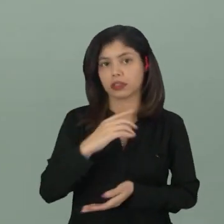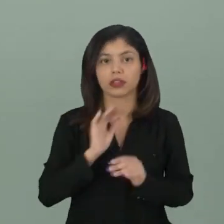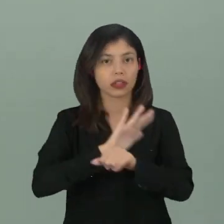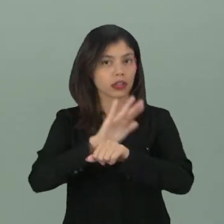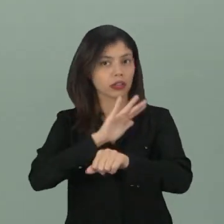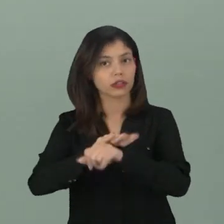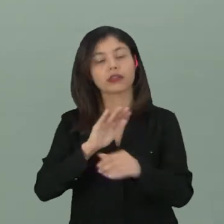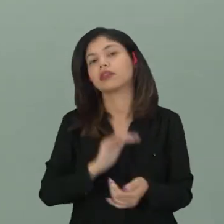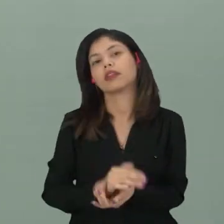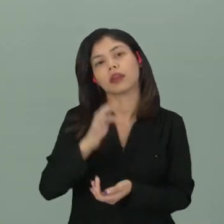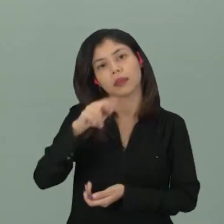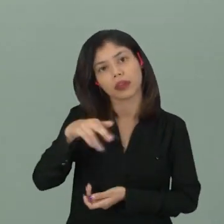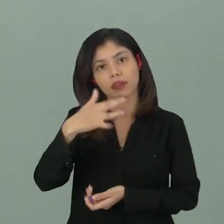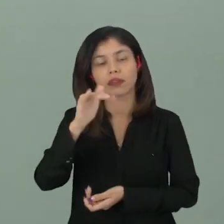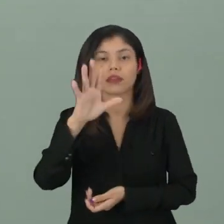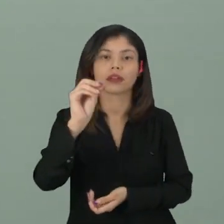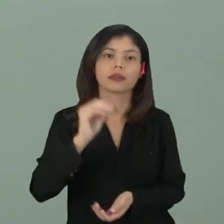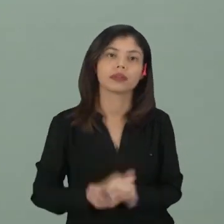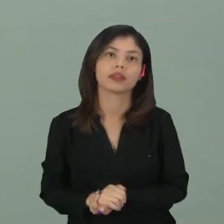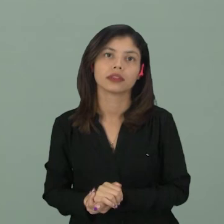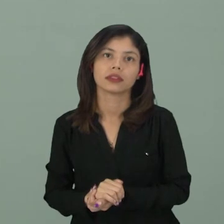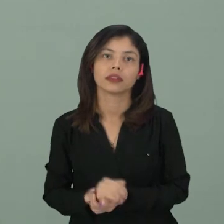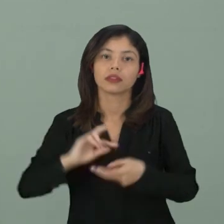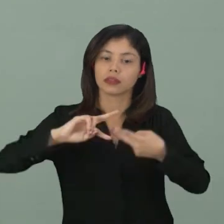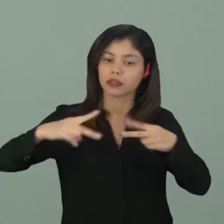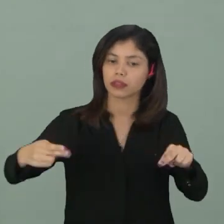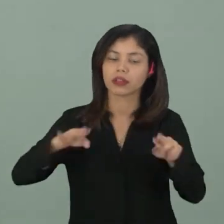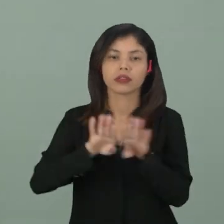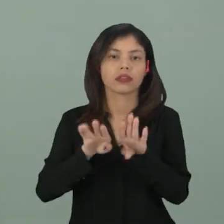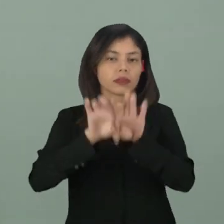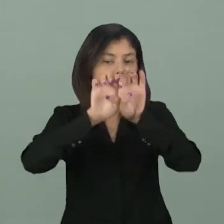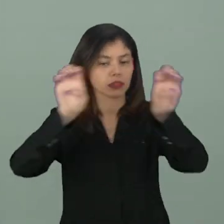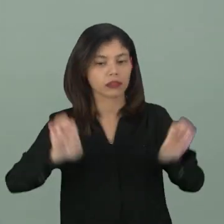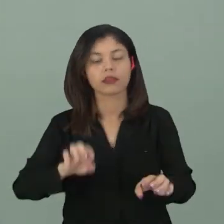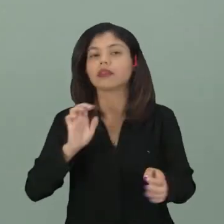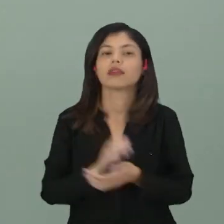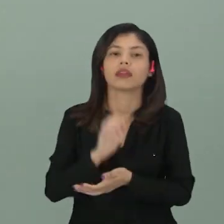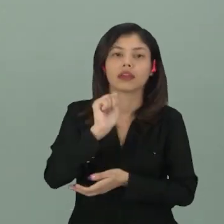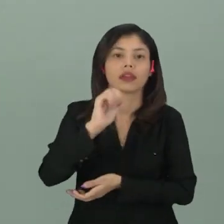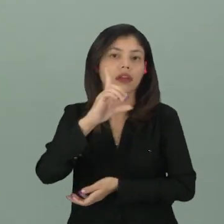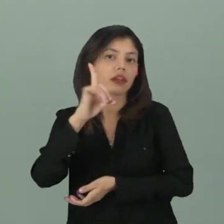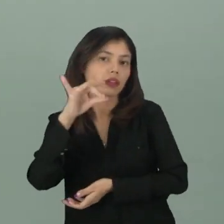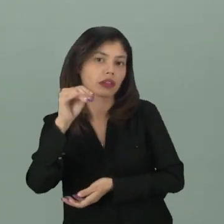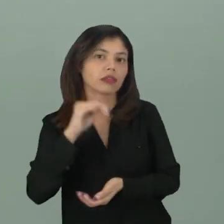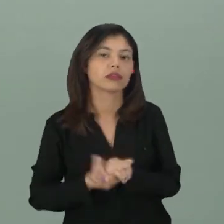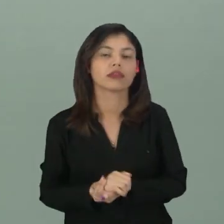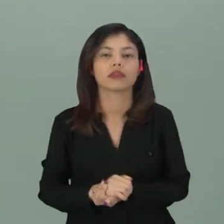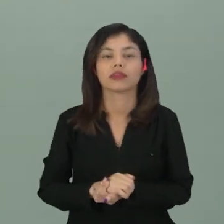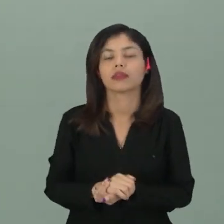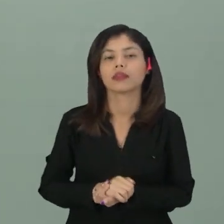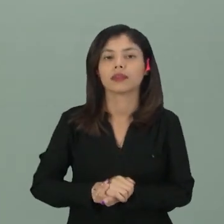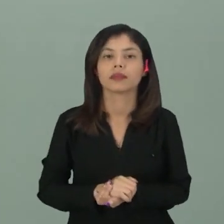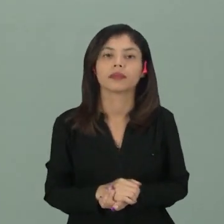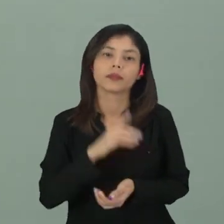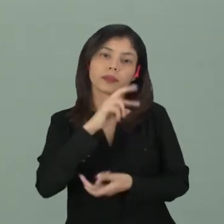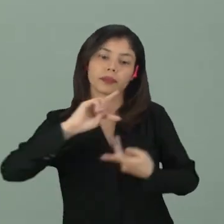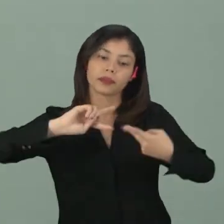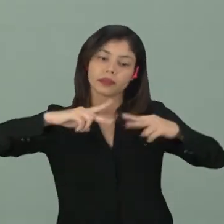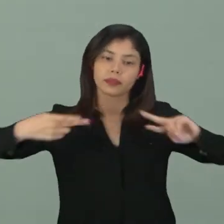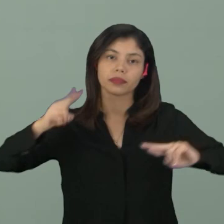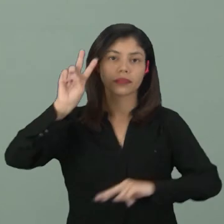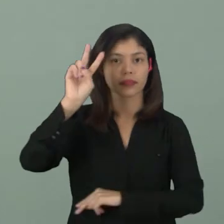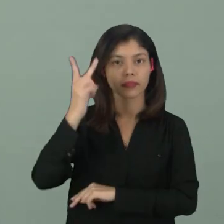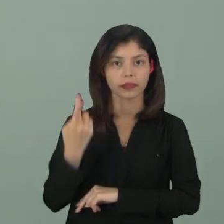para a formação do material genético, né, e das estruturas dos ácidos nucleicos, que seriam aí, como eu já falei para vocês, o DNA